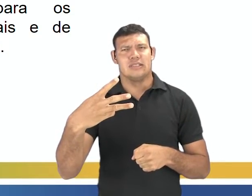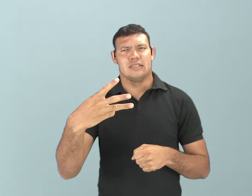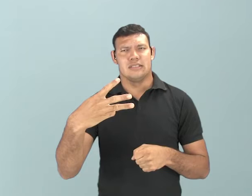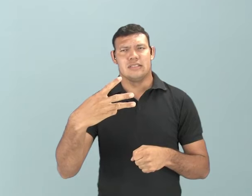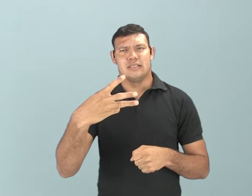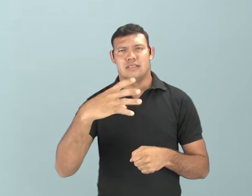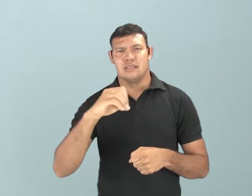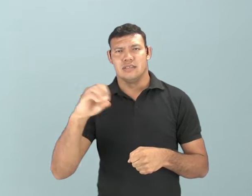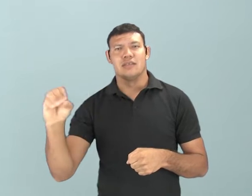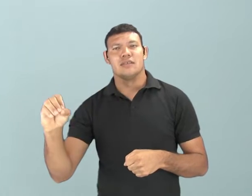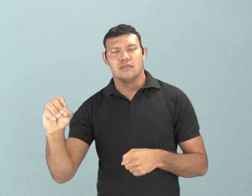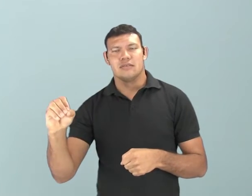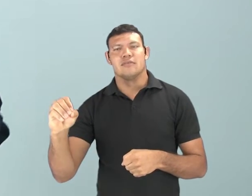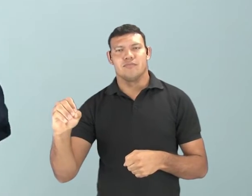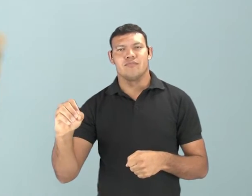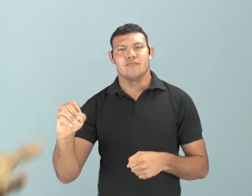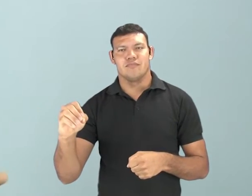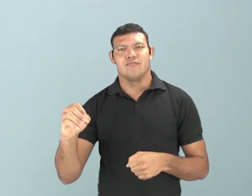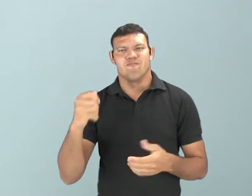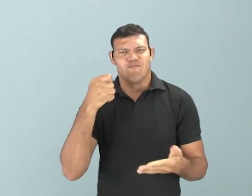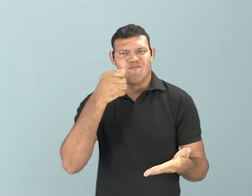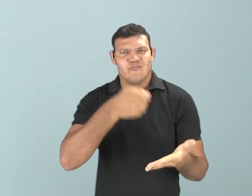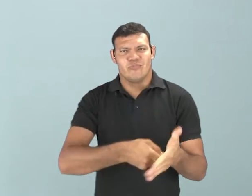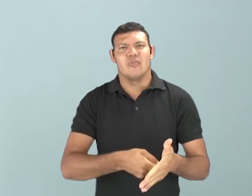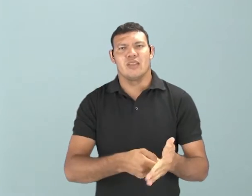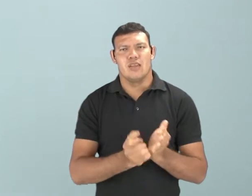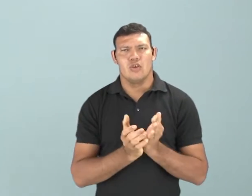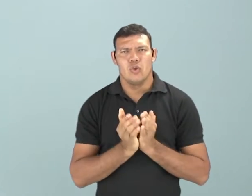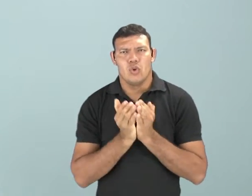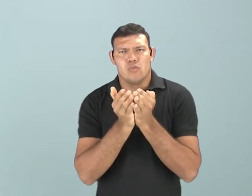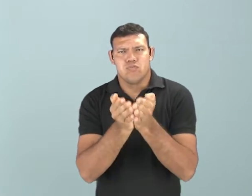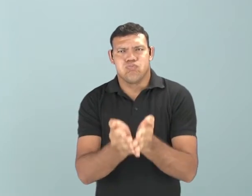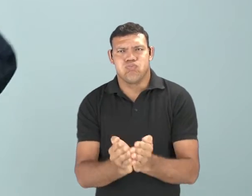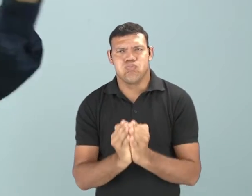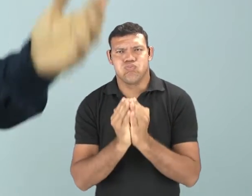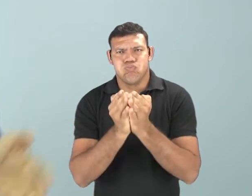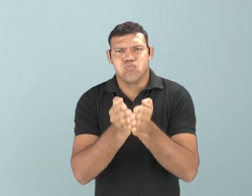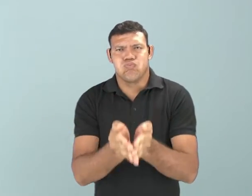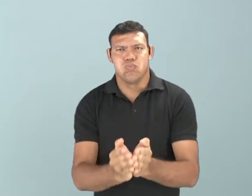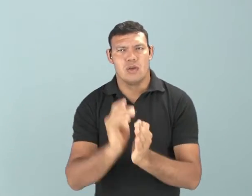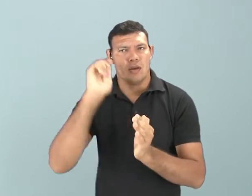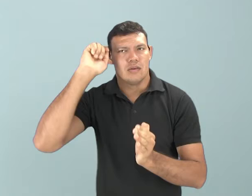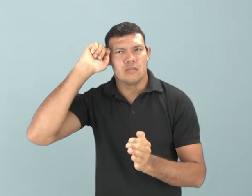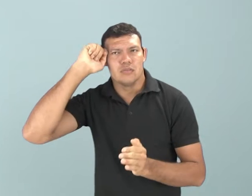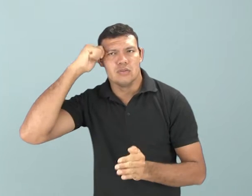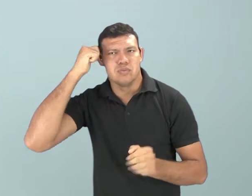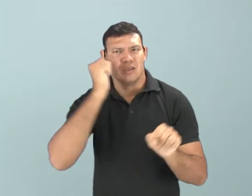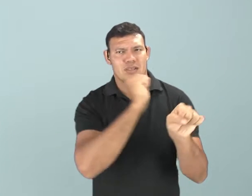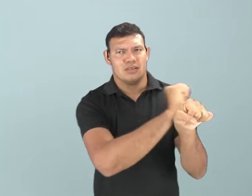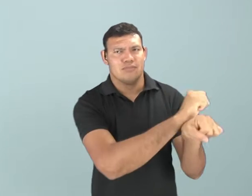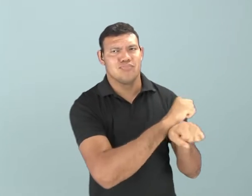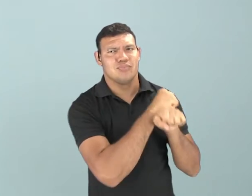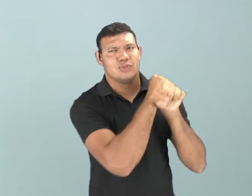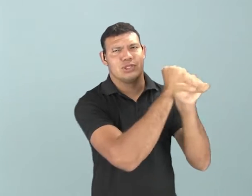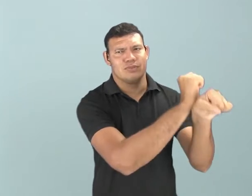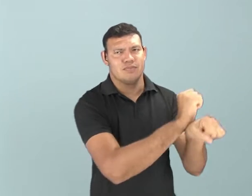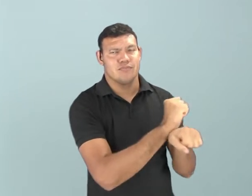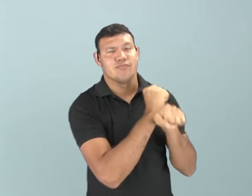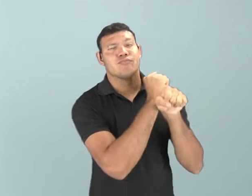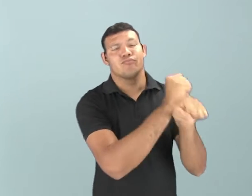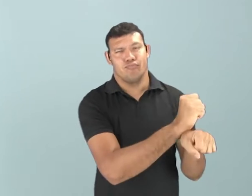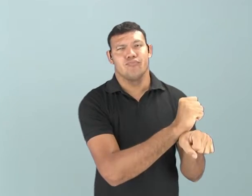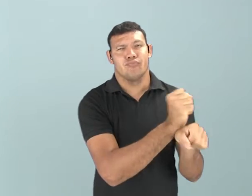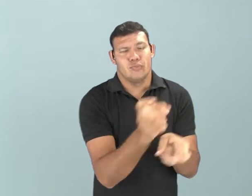a África esteve submetida a enviar escravos para todos os lugares onde havia exploração nos